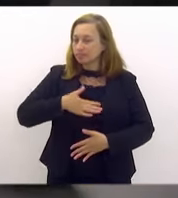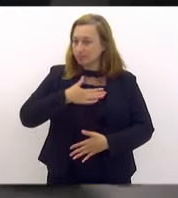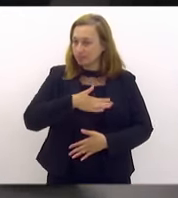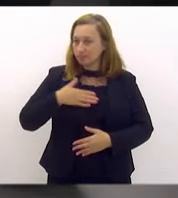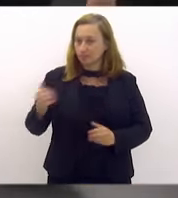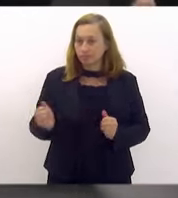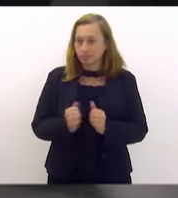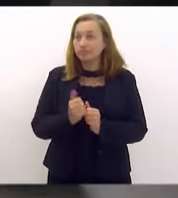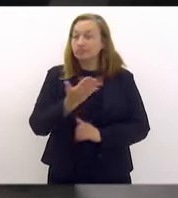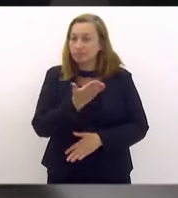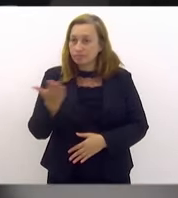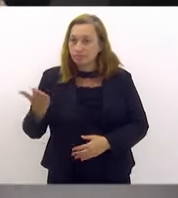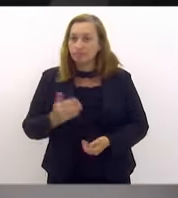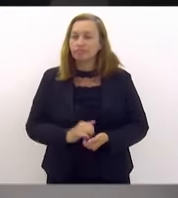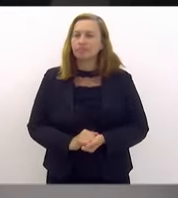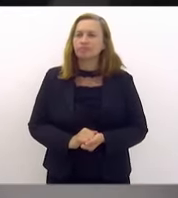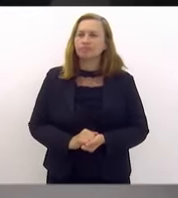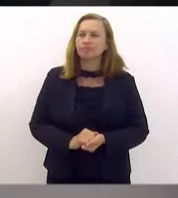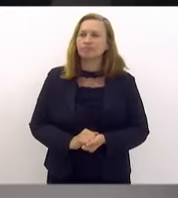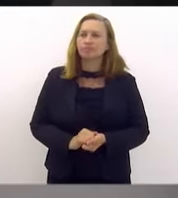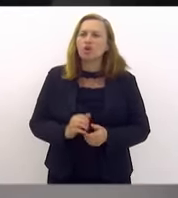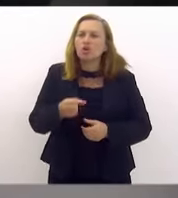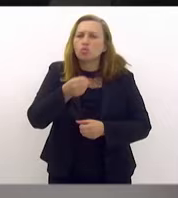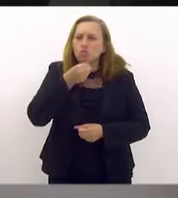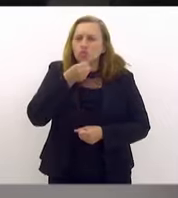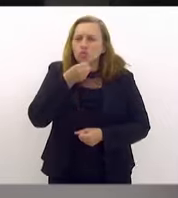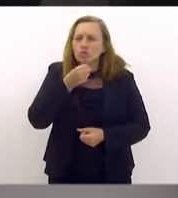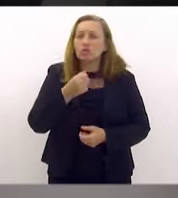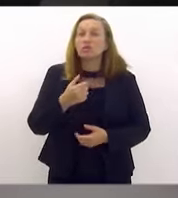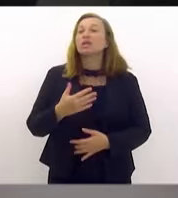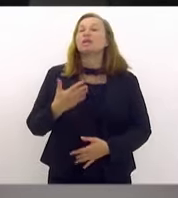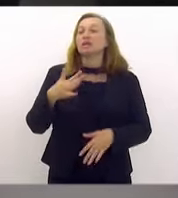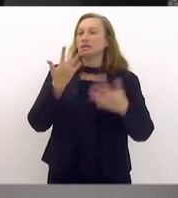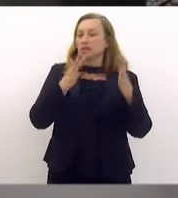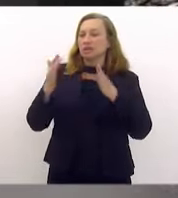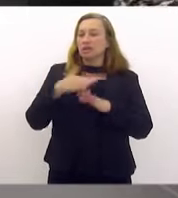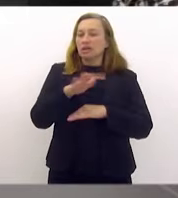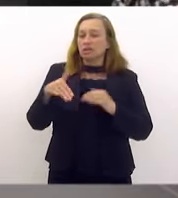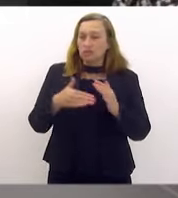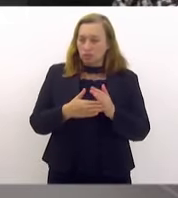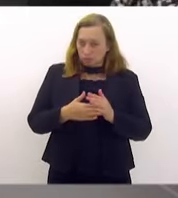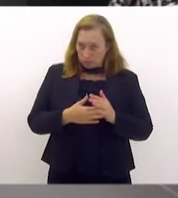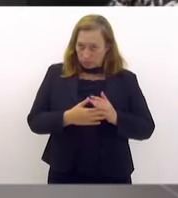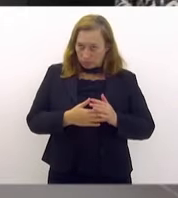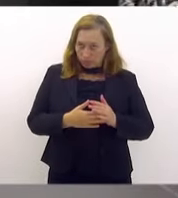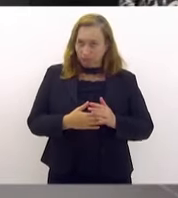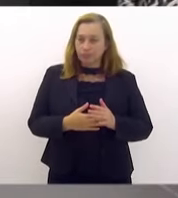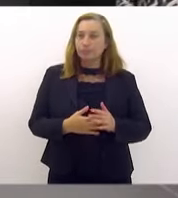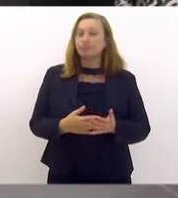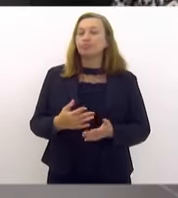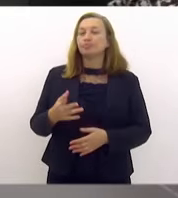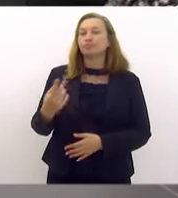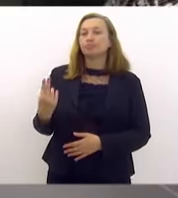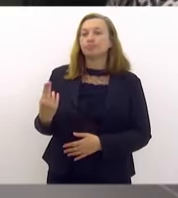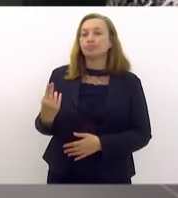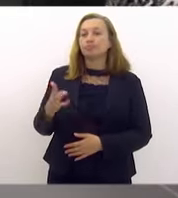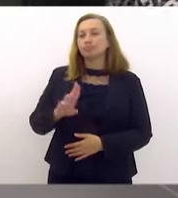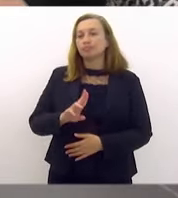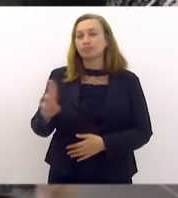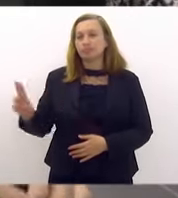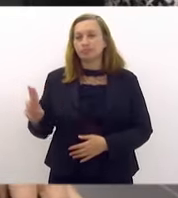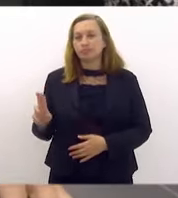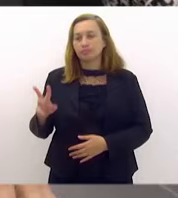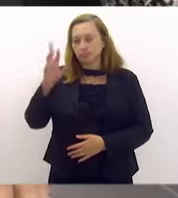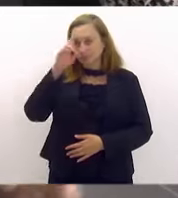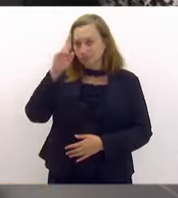aqui saudar cheg o microfone um pouquinho mais perto gostaria de saudar todos os presentes em nome de v